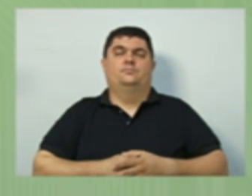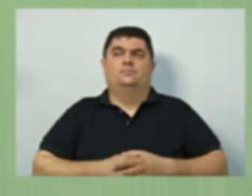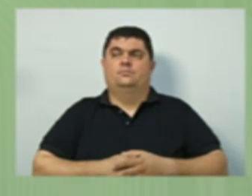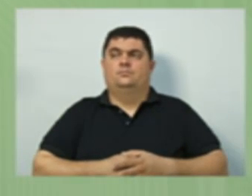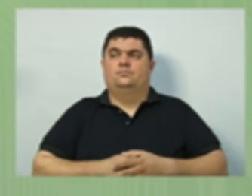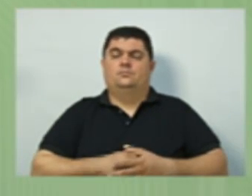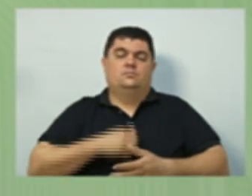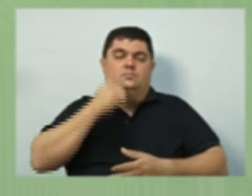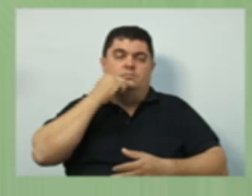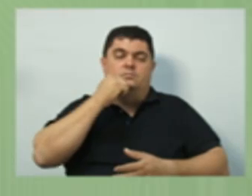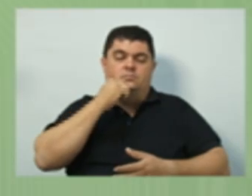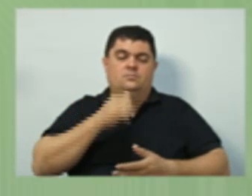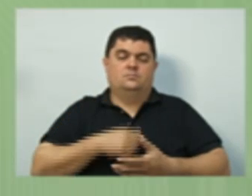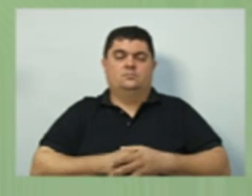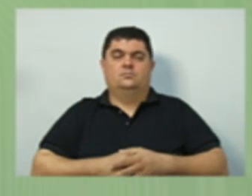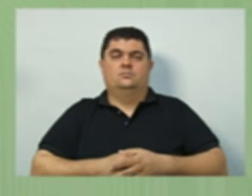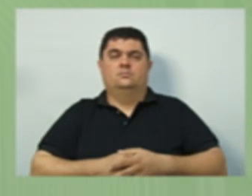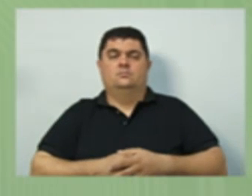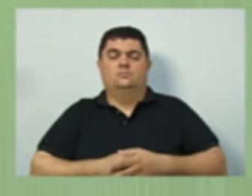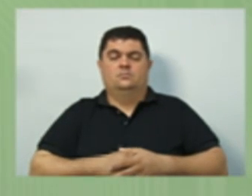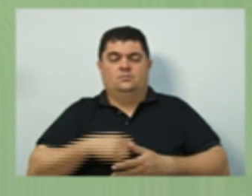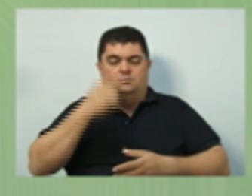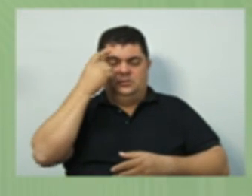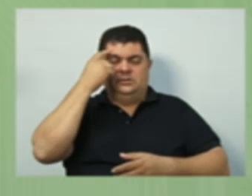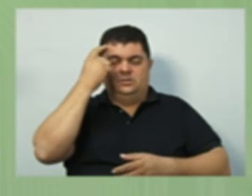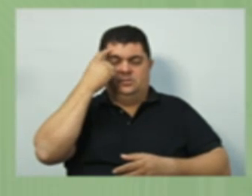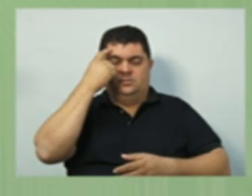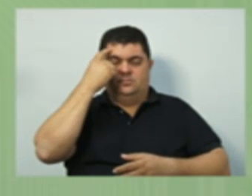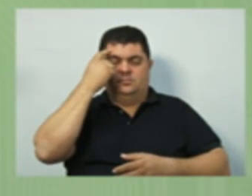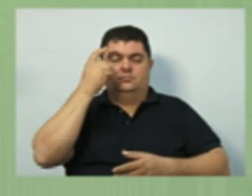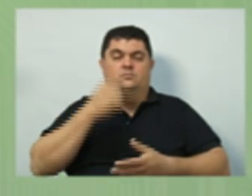E a mulher está pensando,